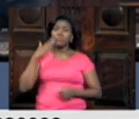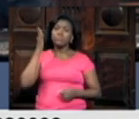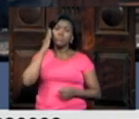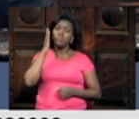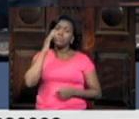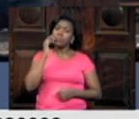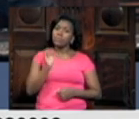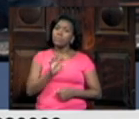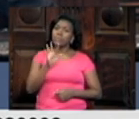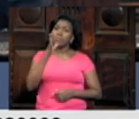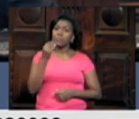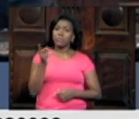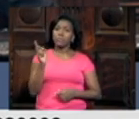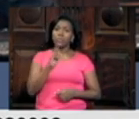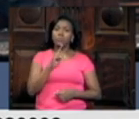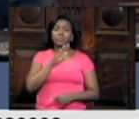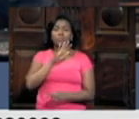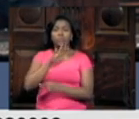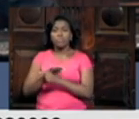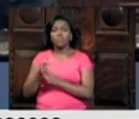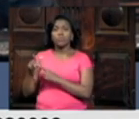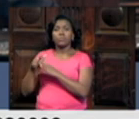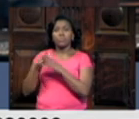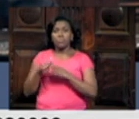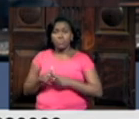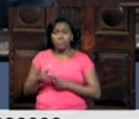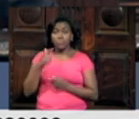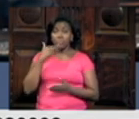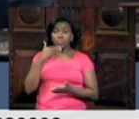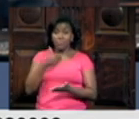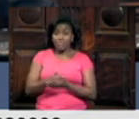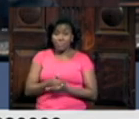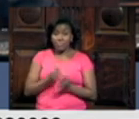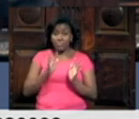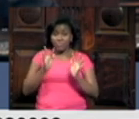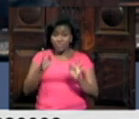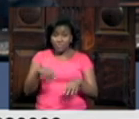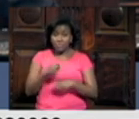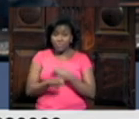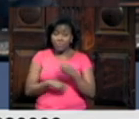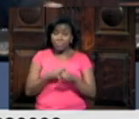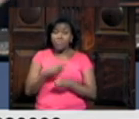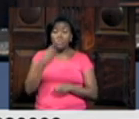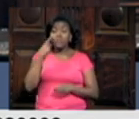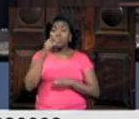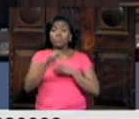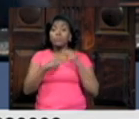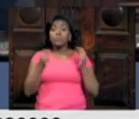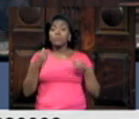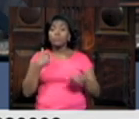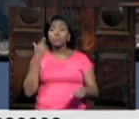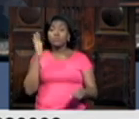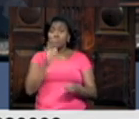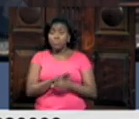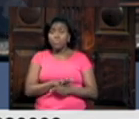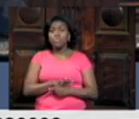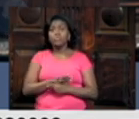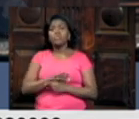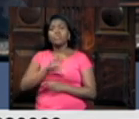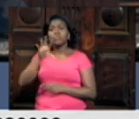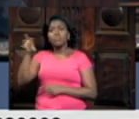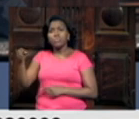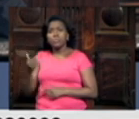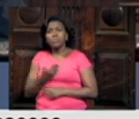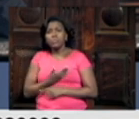obra. Ajude a reformar nesse final de ano, ver o que eu posso ajudar junto com a secretaria. Vou buscar junto aos amigos